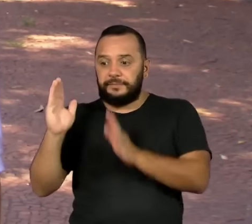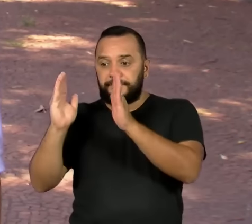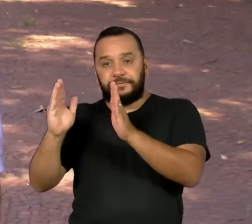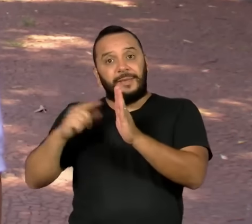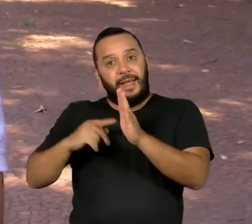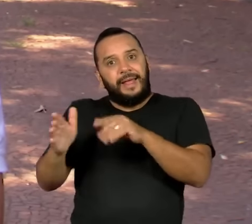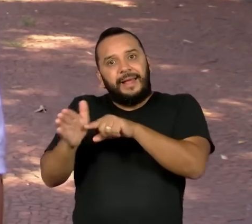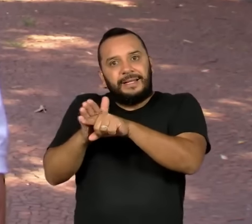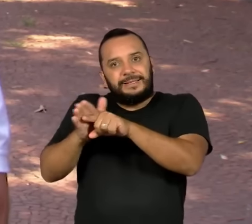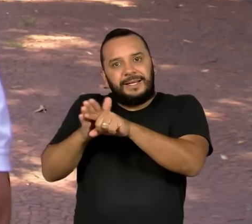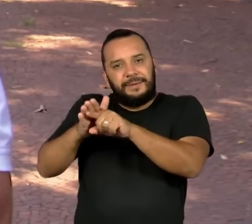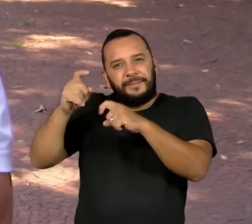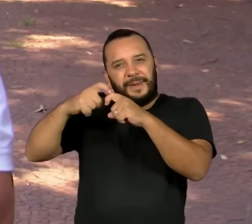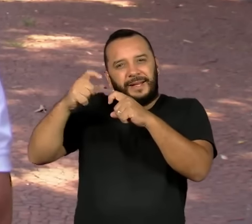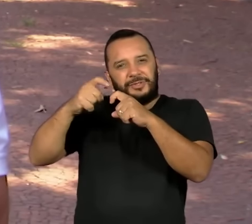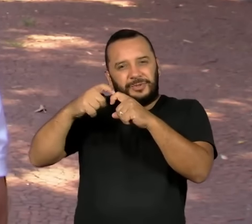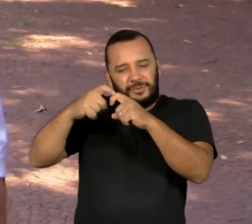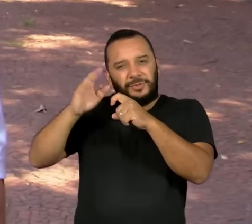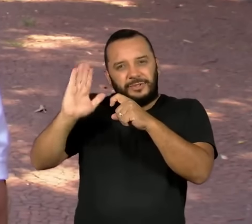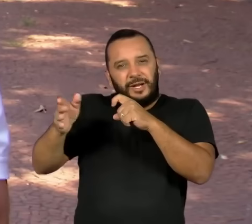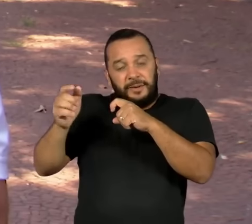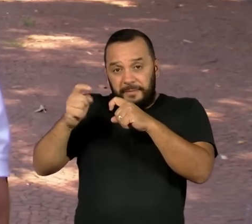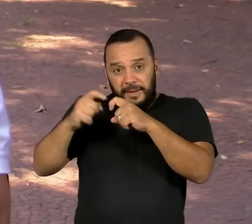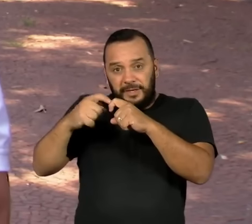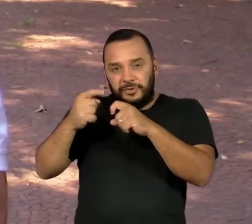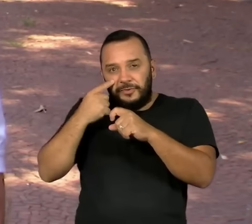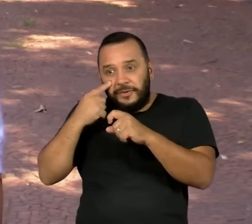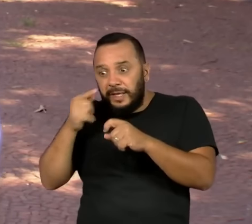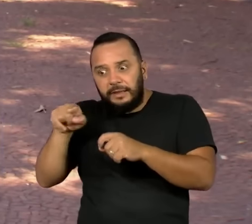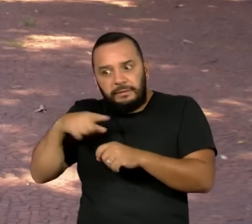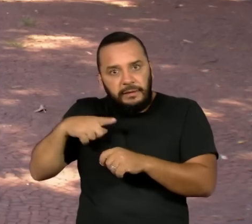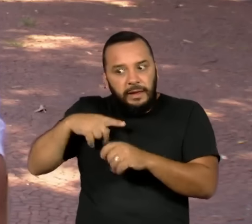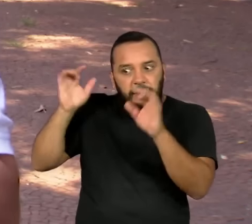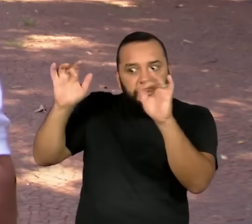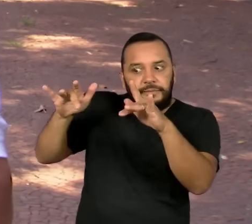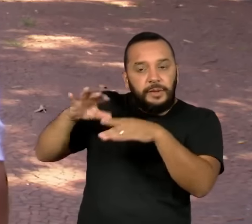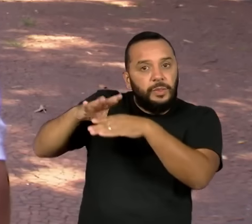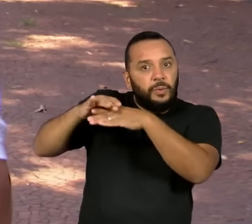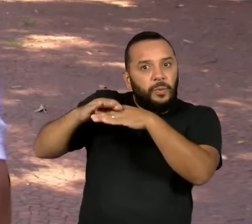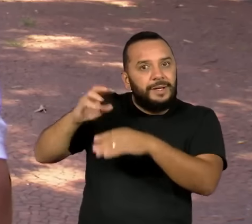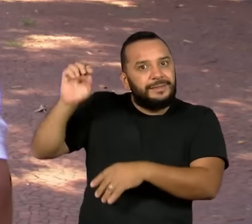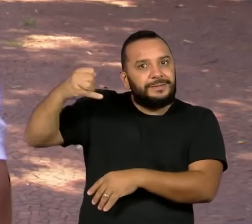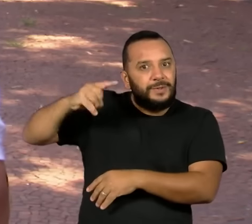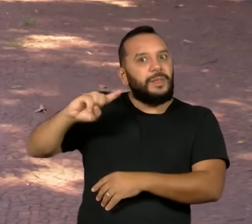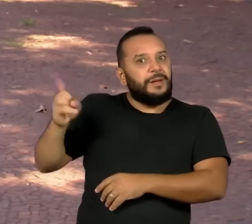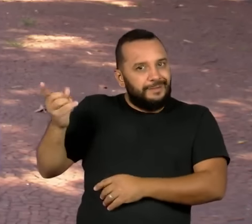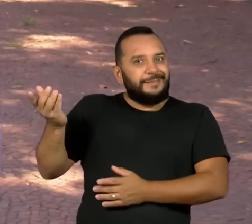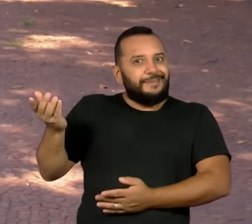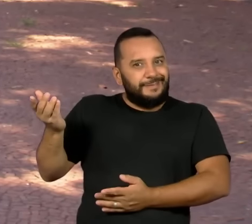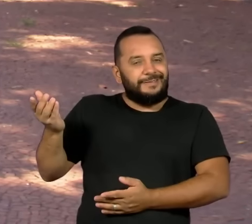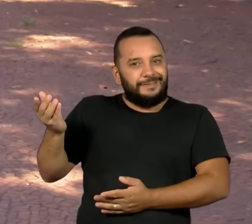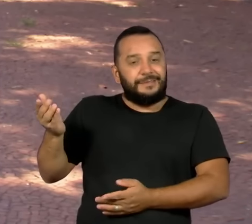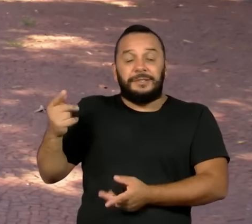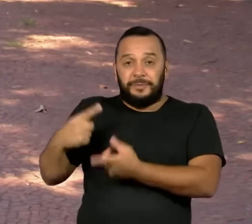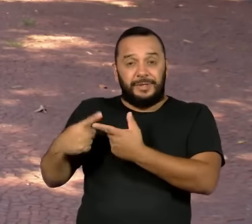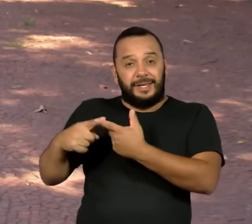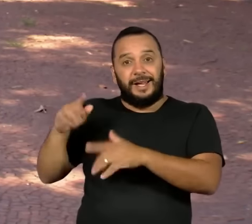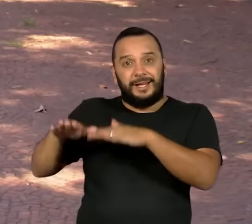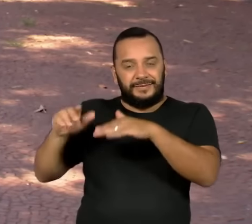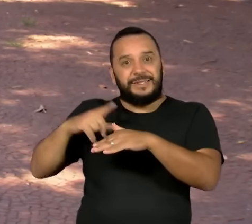sanitários. A gente tem uma série de doenças hoje que estão disseminadas em cativeiro e que são